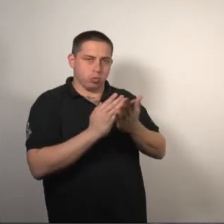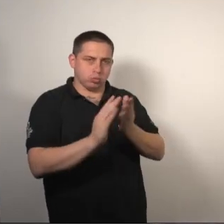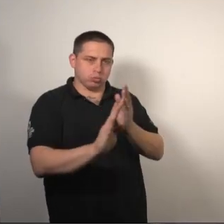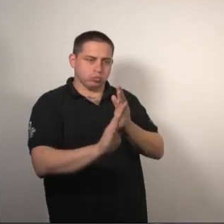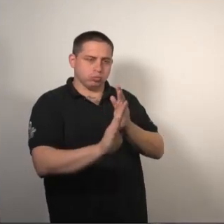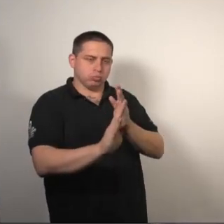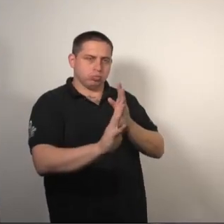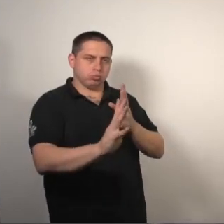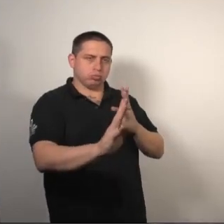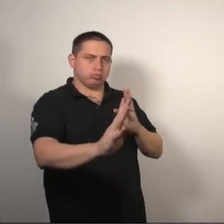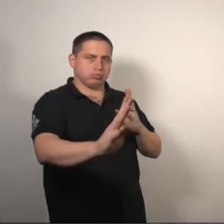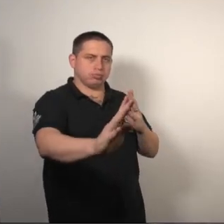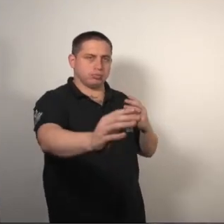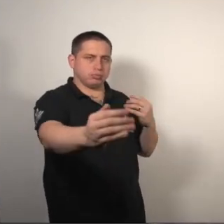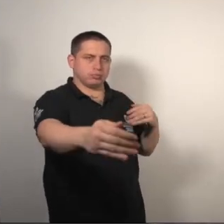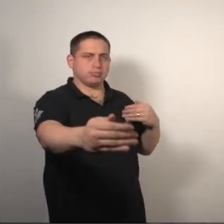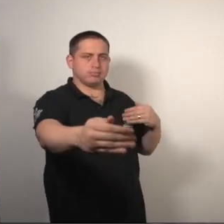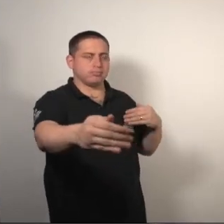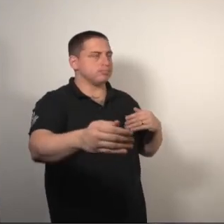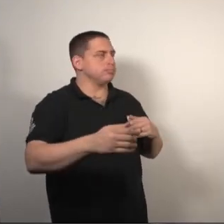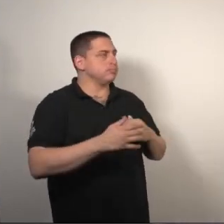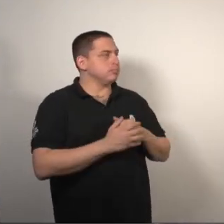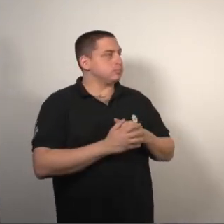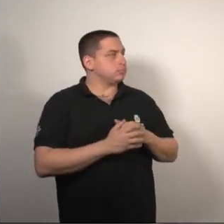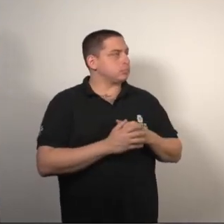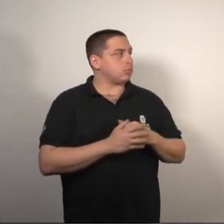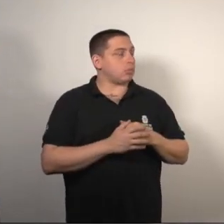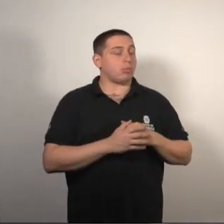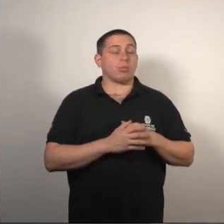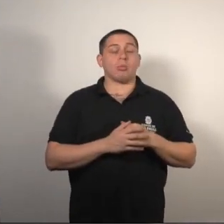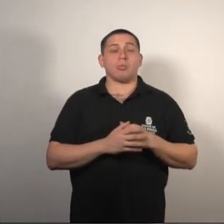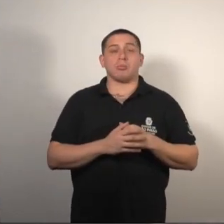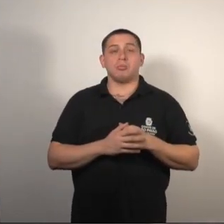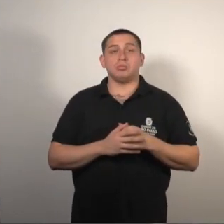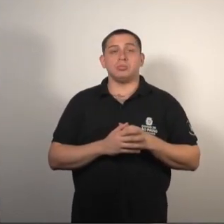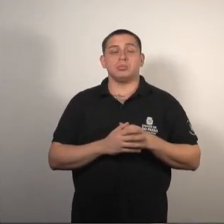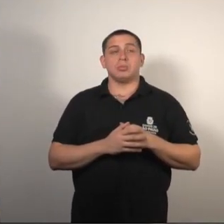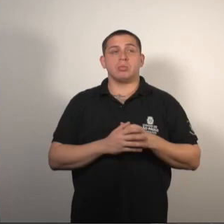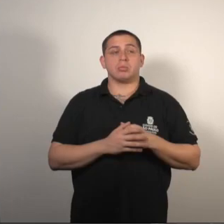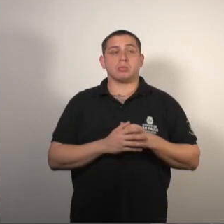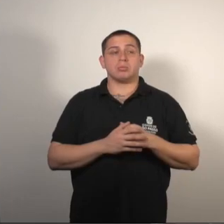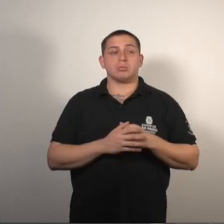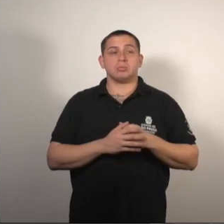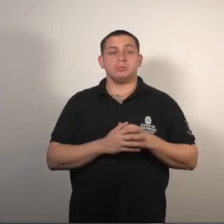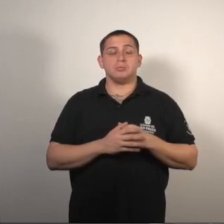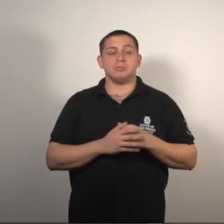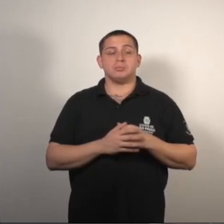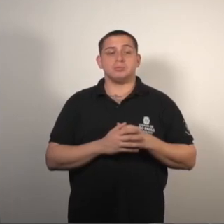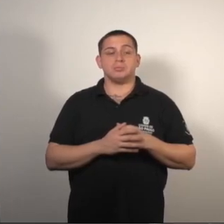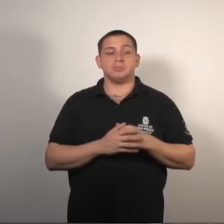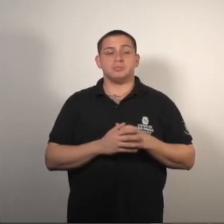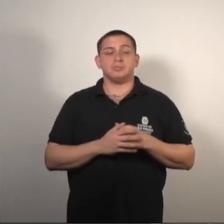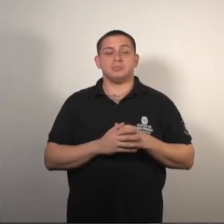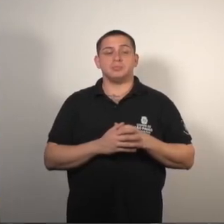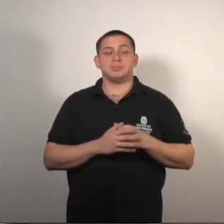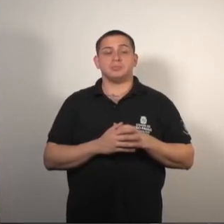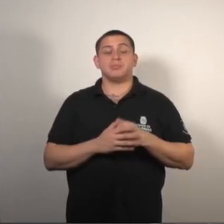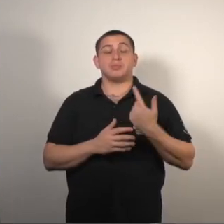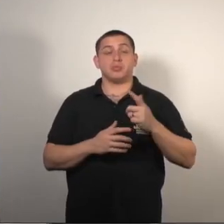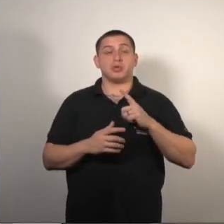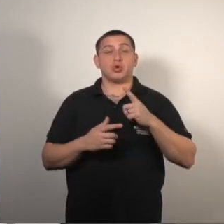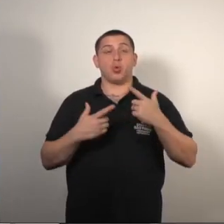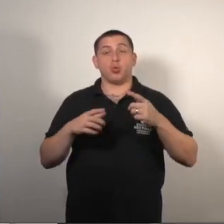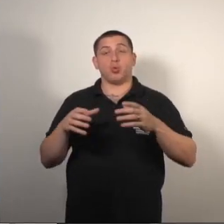quando há essa intervenção, né, da ampliação dessa faixa de trabalho, aí a gente vai ter outras